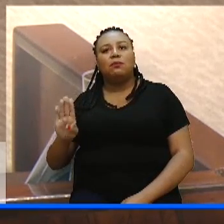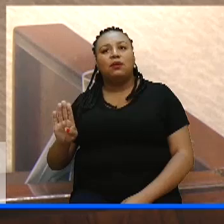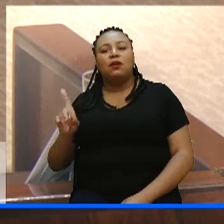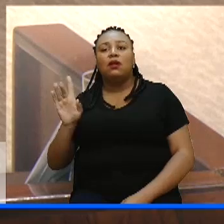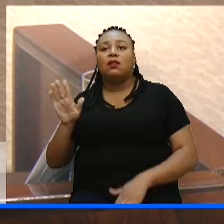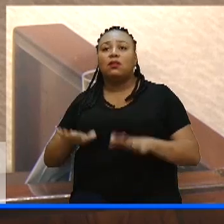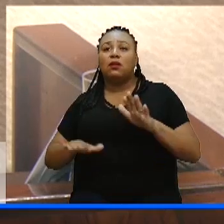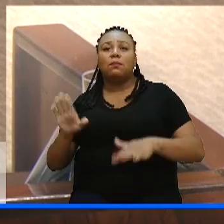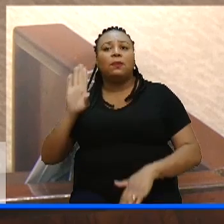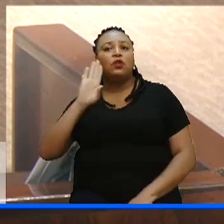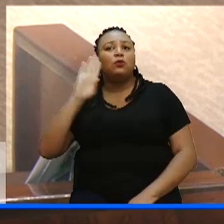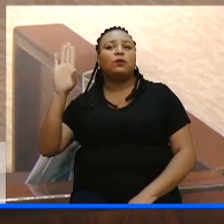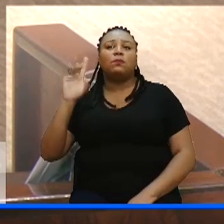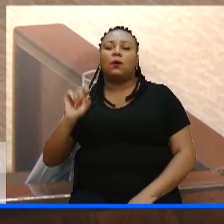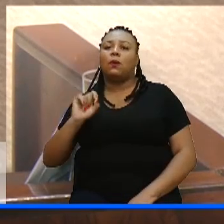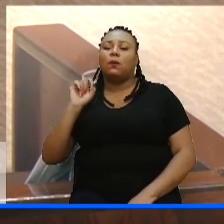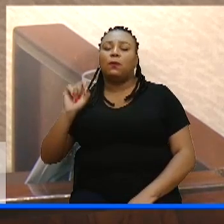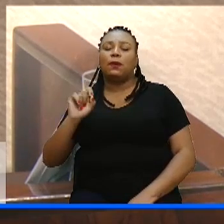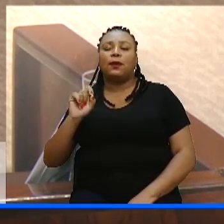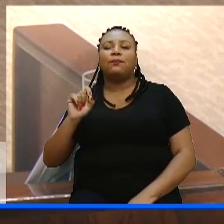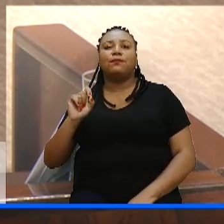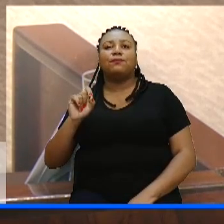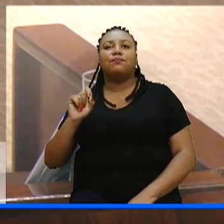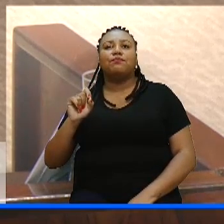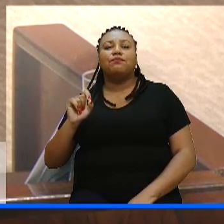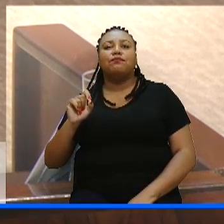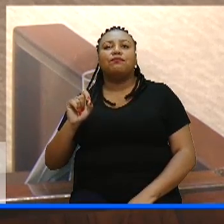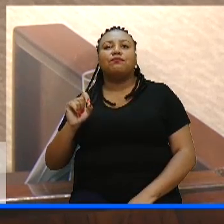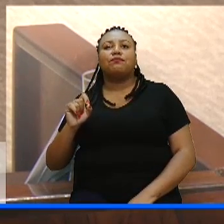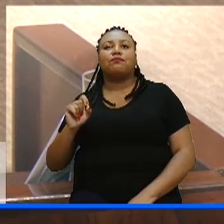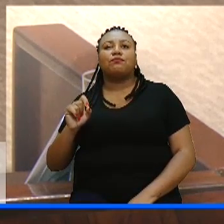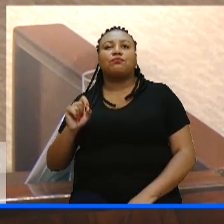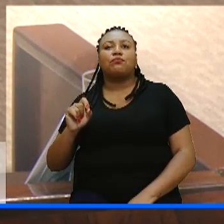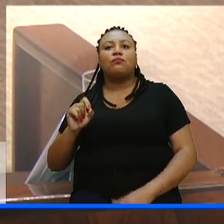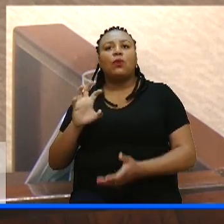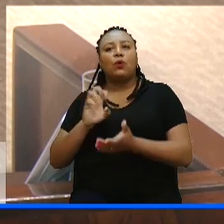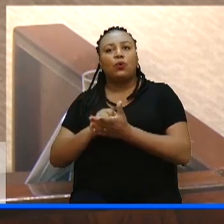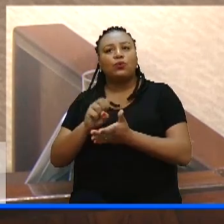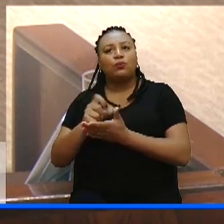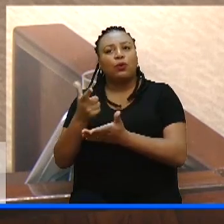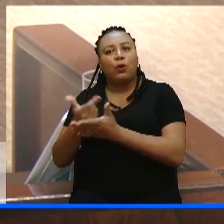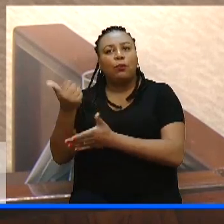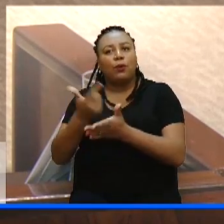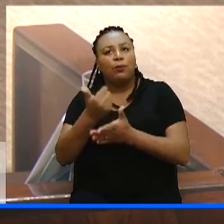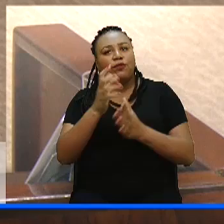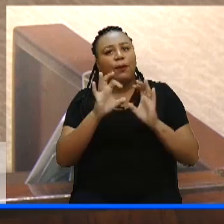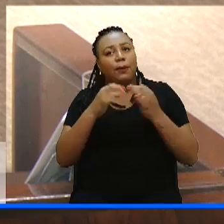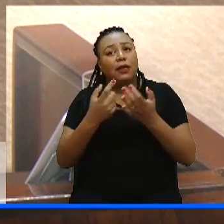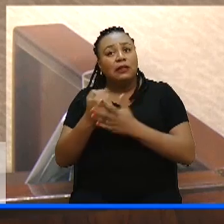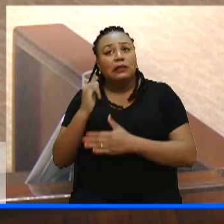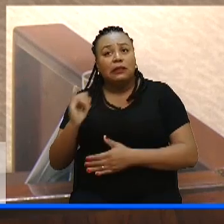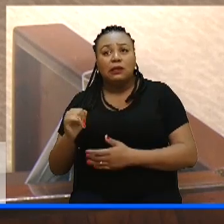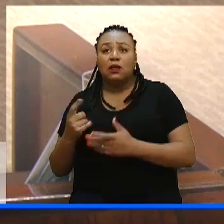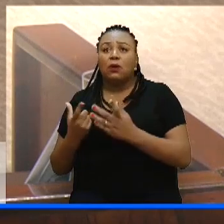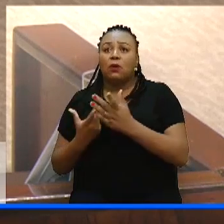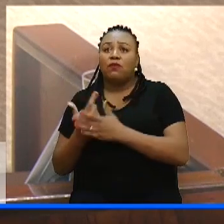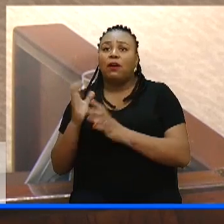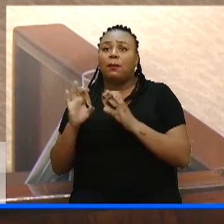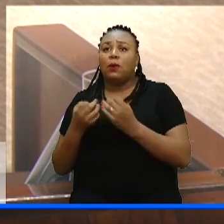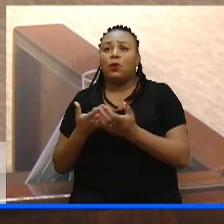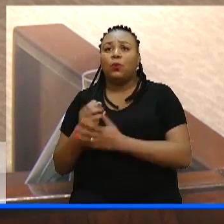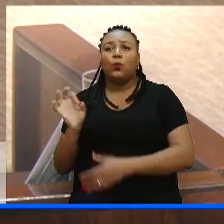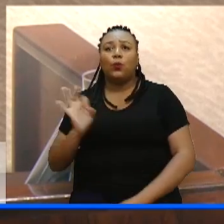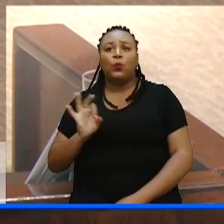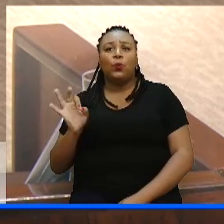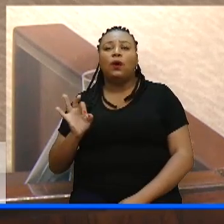depende fundamentalmente de consumo das famílias e se o consumo das famílias não cresce e